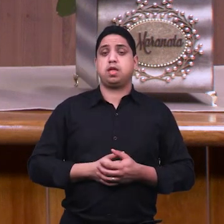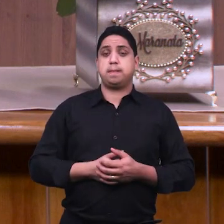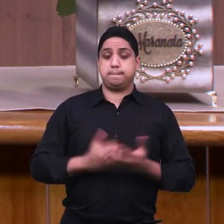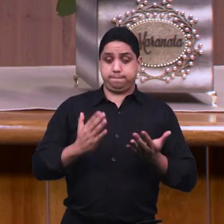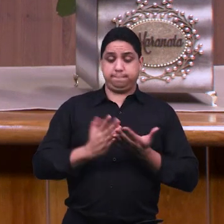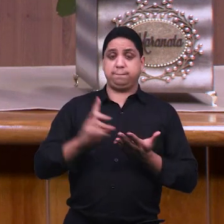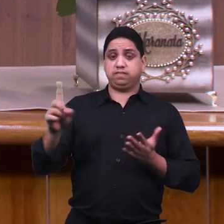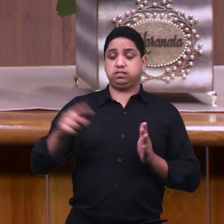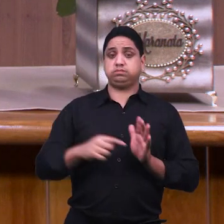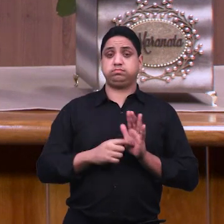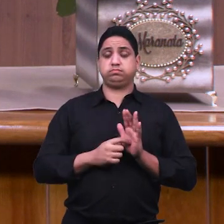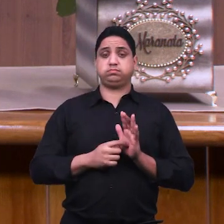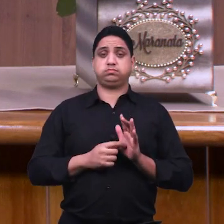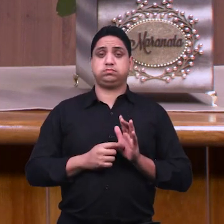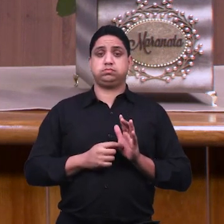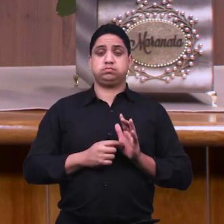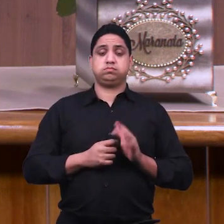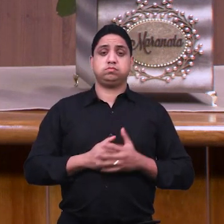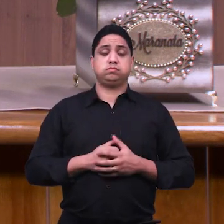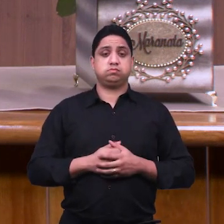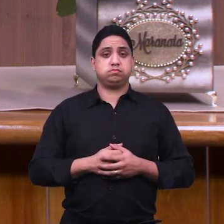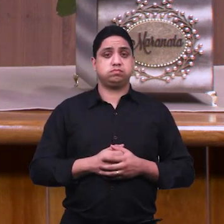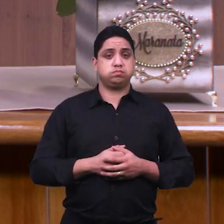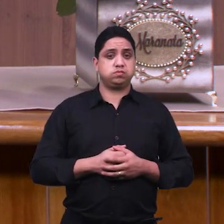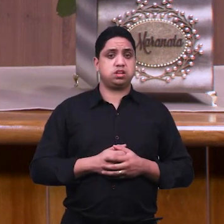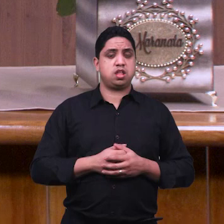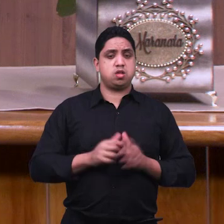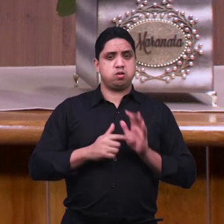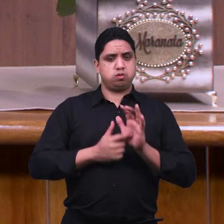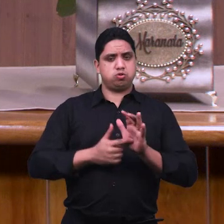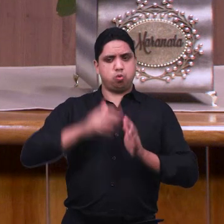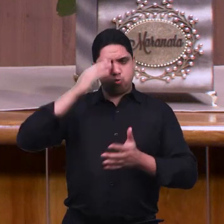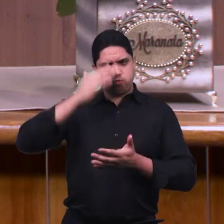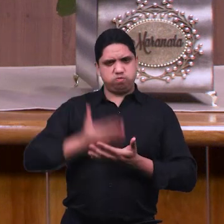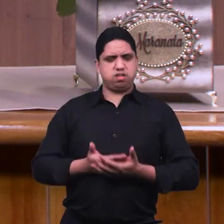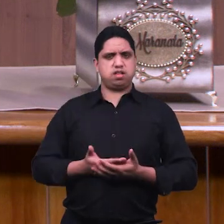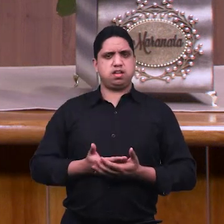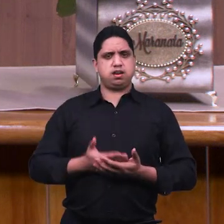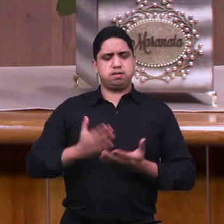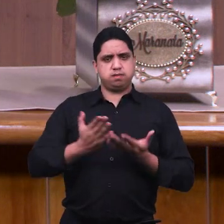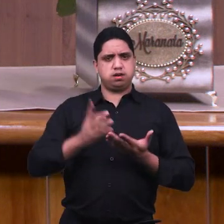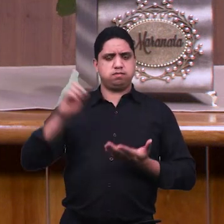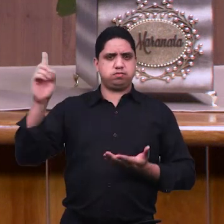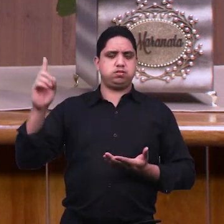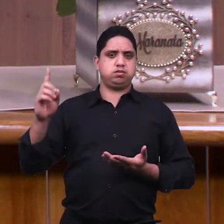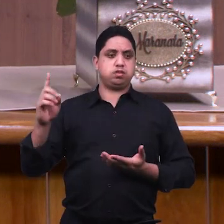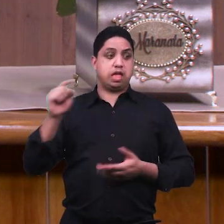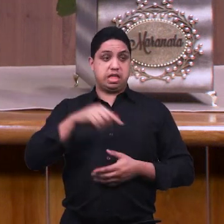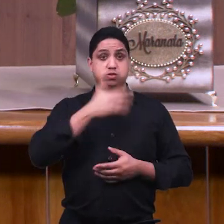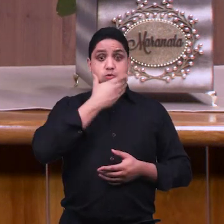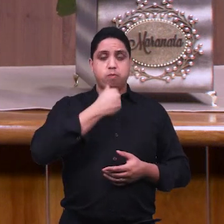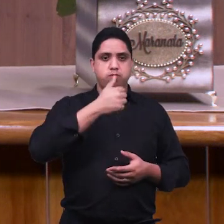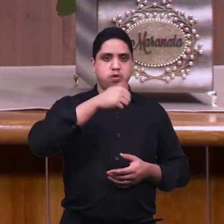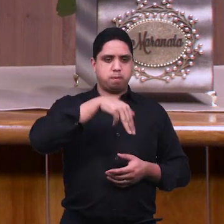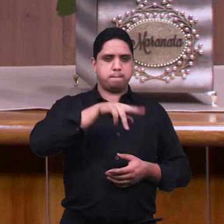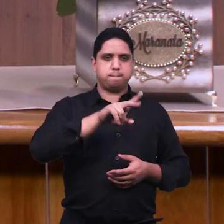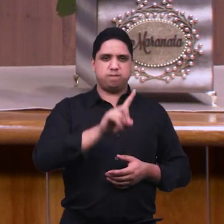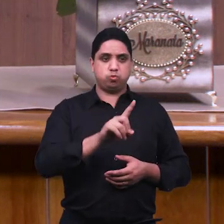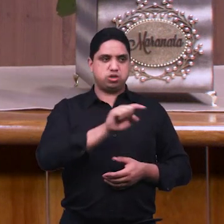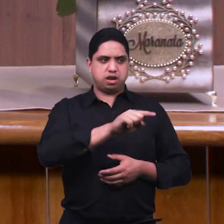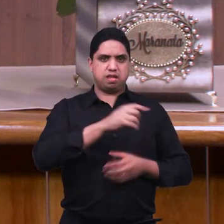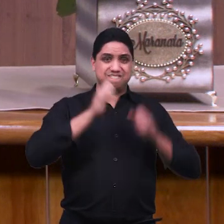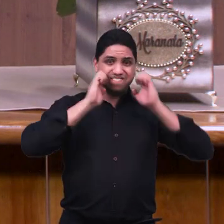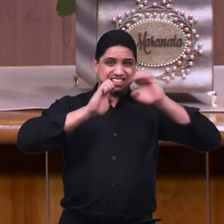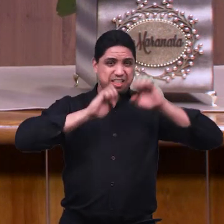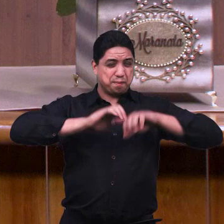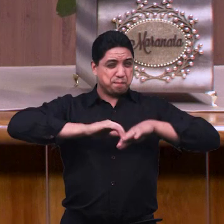mulher teve um filho, Moody, os maiores evangelistas do mundo, que Deus pôde usar a vida de Moody, né? Um homem que Deus usou